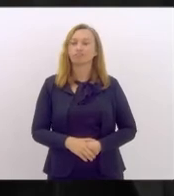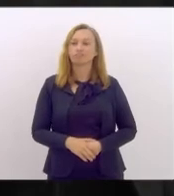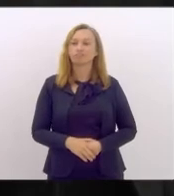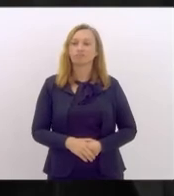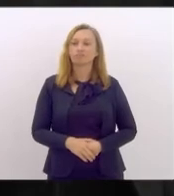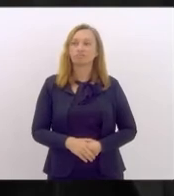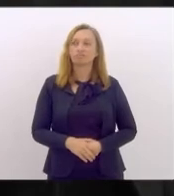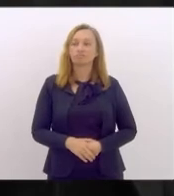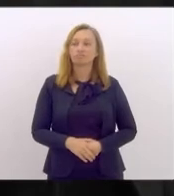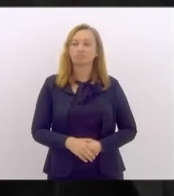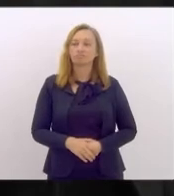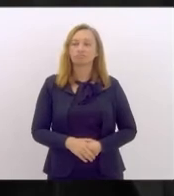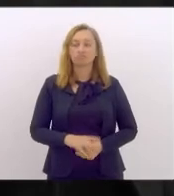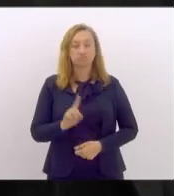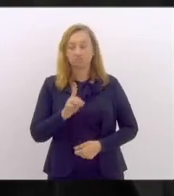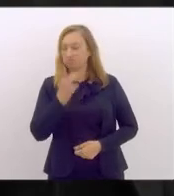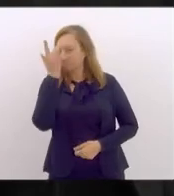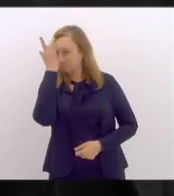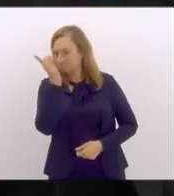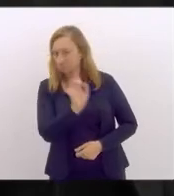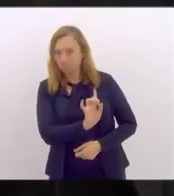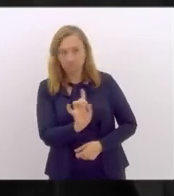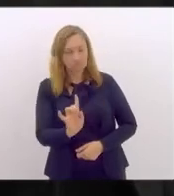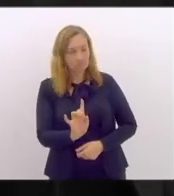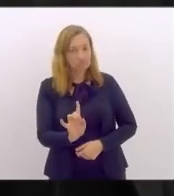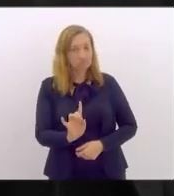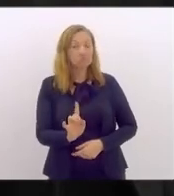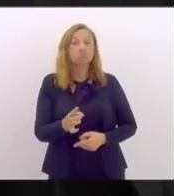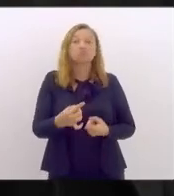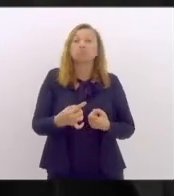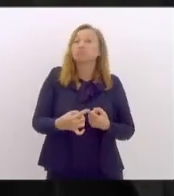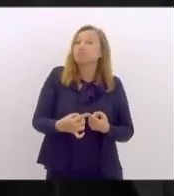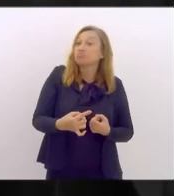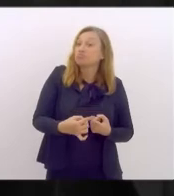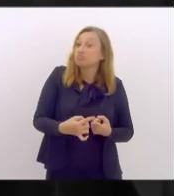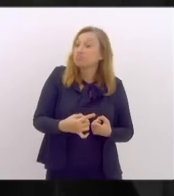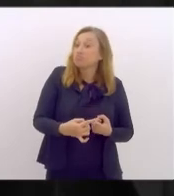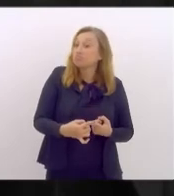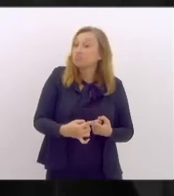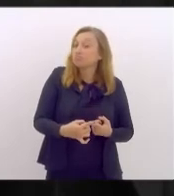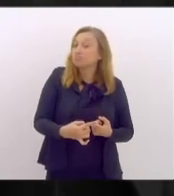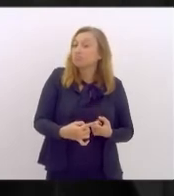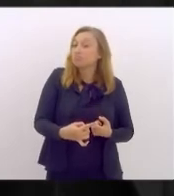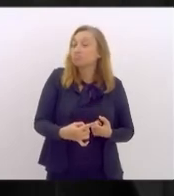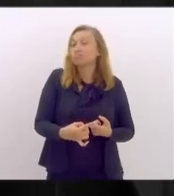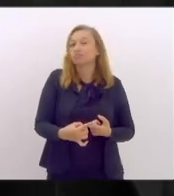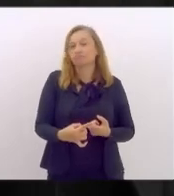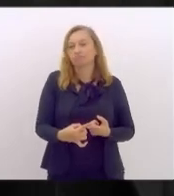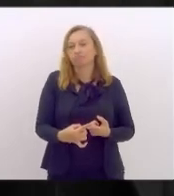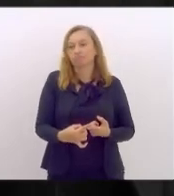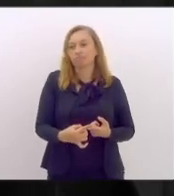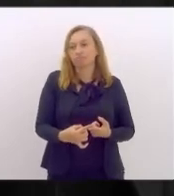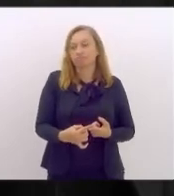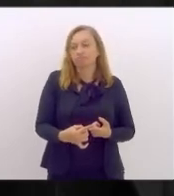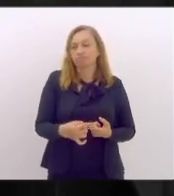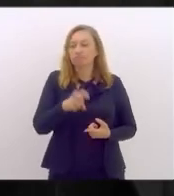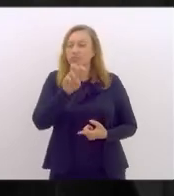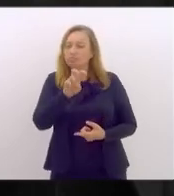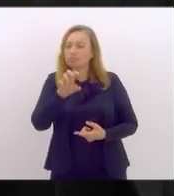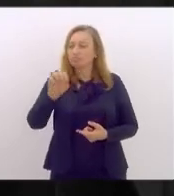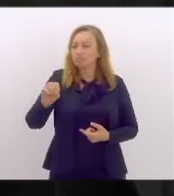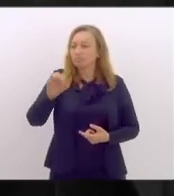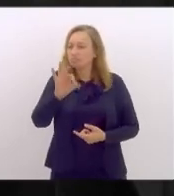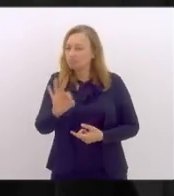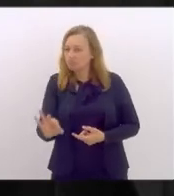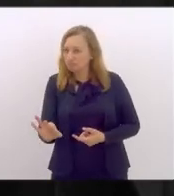que não é algo muito fácil porque pelo menos 50%